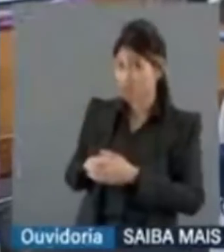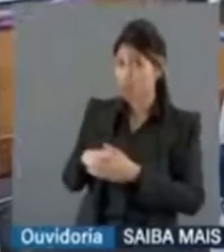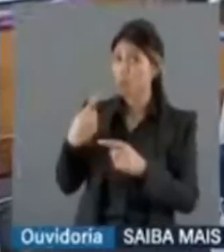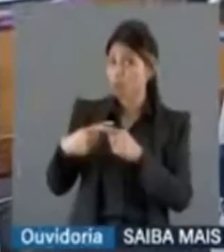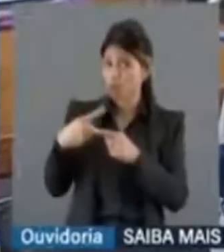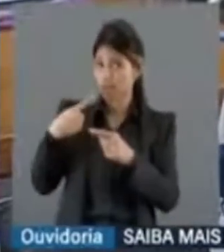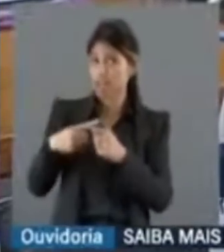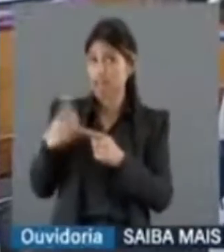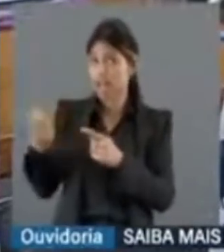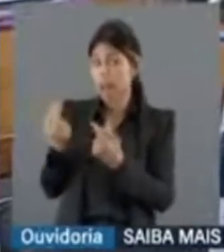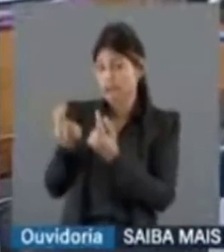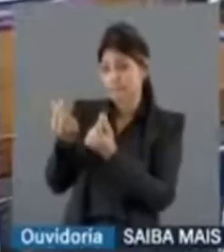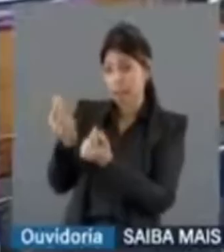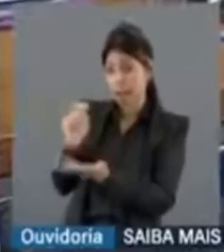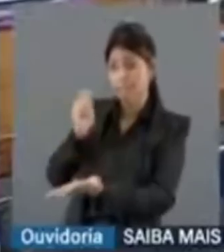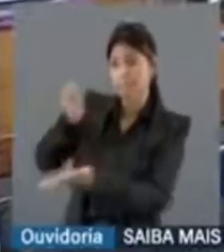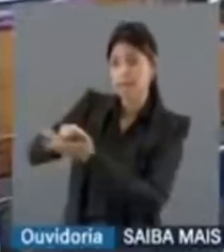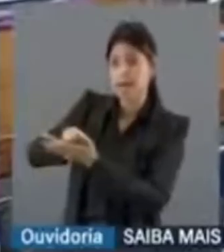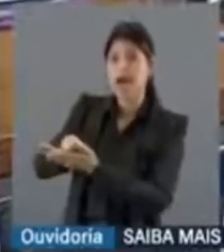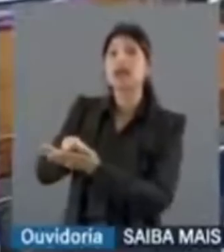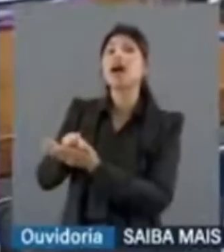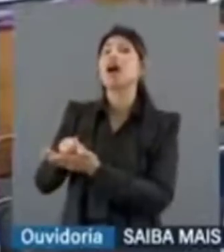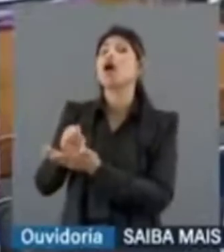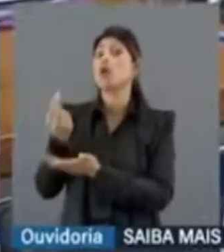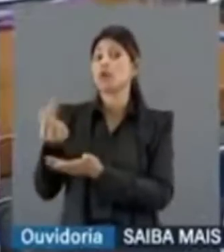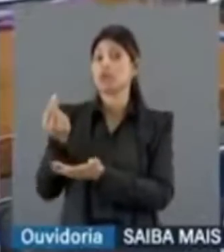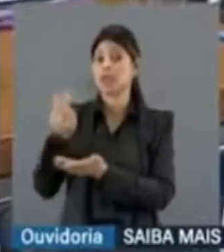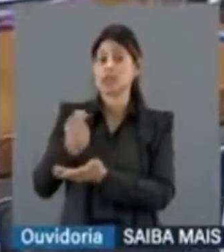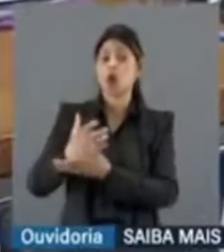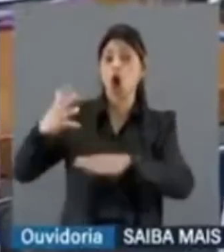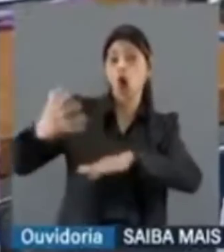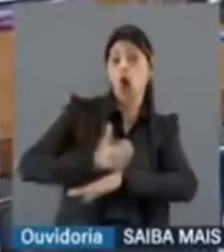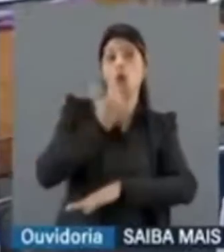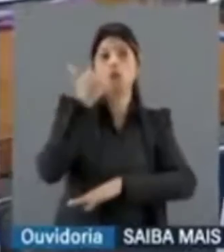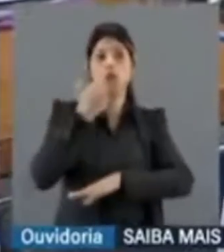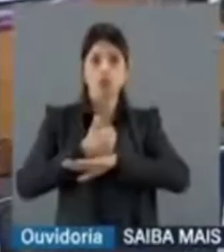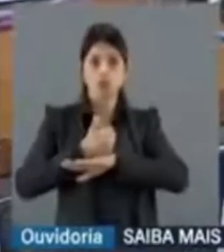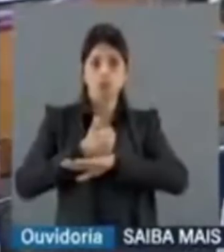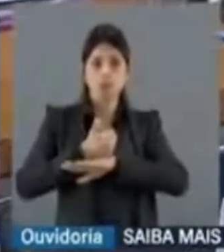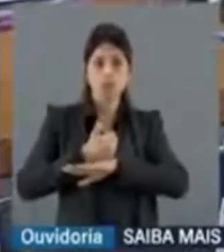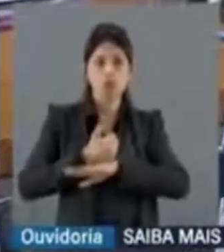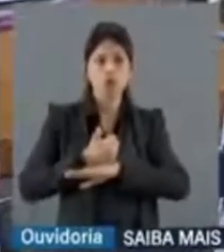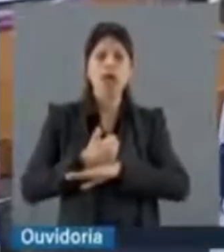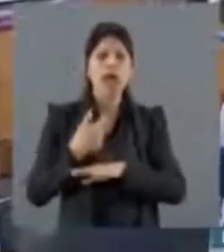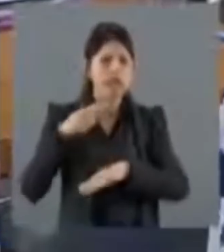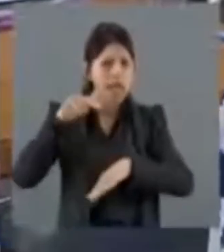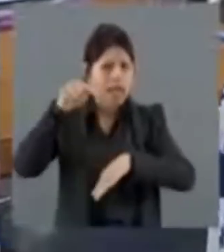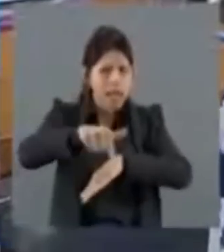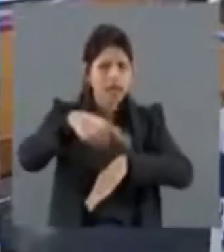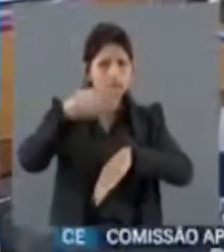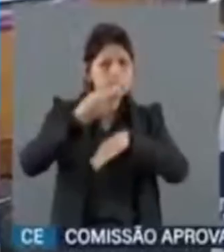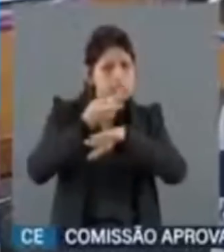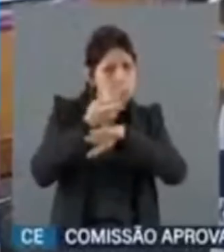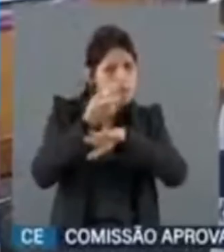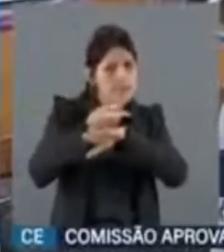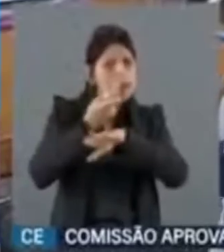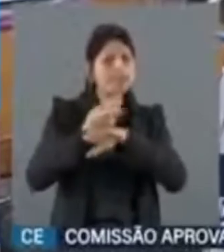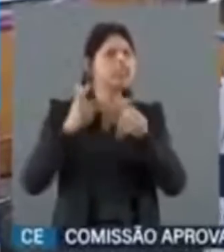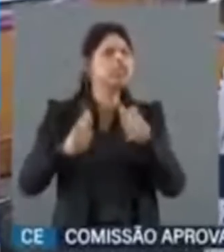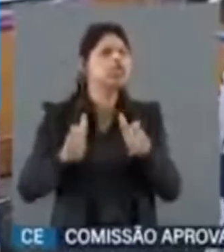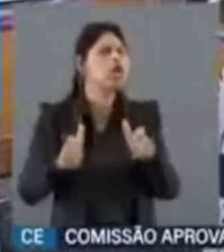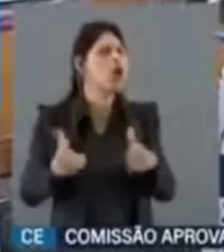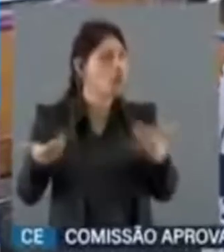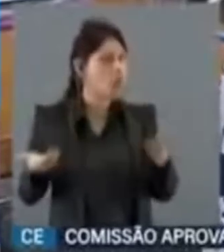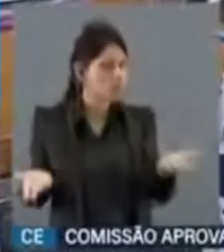golpe. Porque isso aqui vem de onde? De onde vêm essas pedras preciosas, se não do garimpo ilegal? De